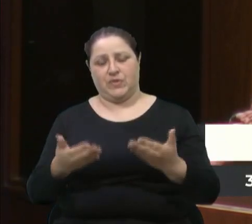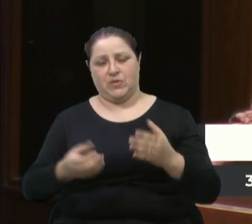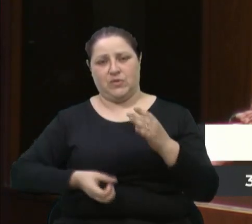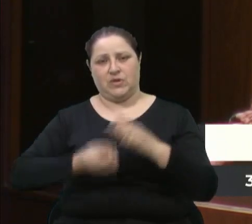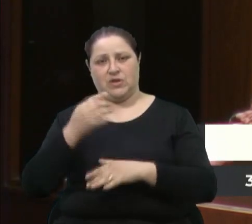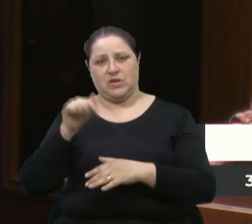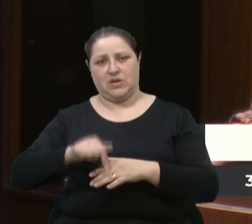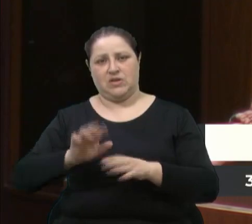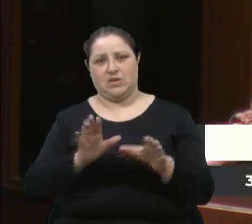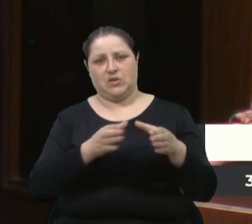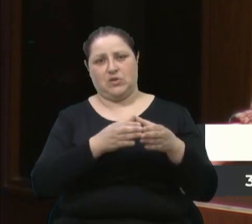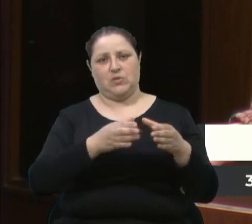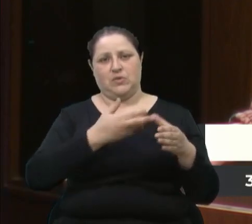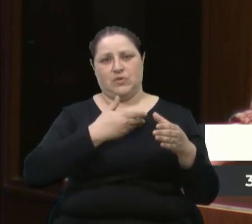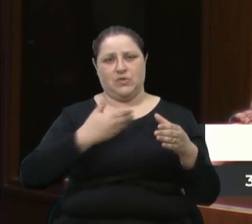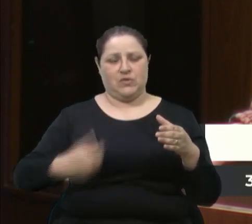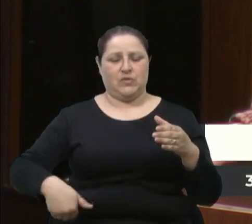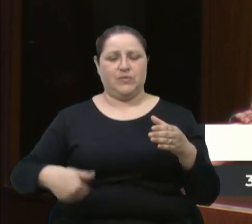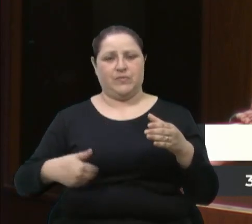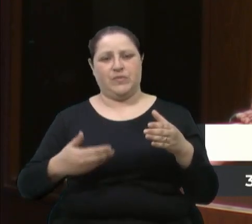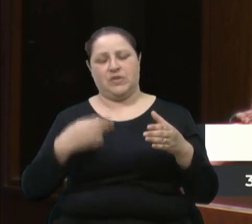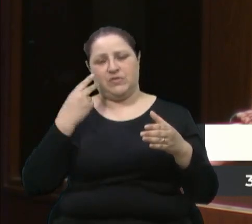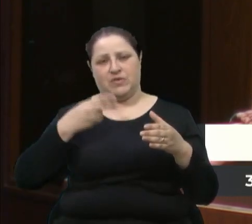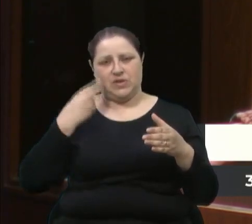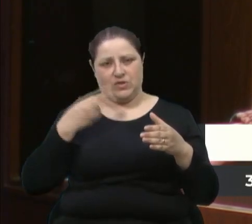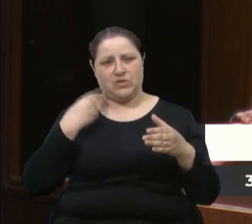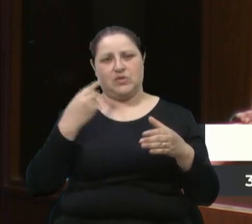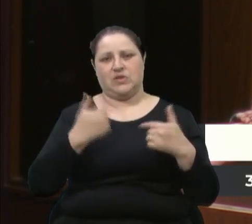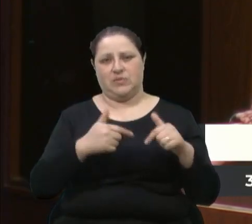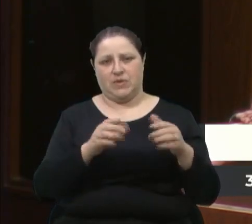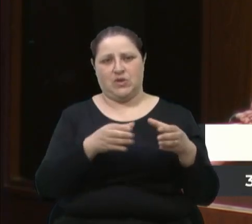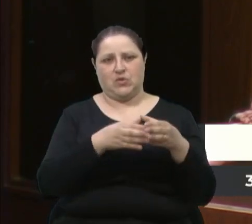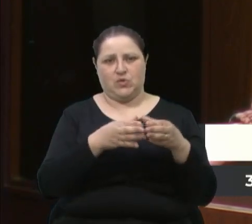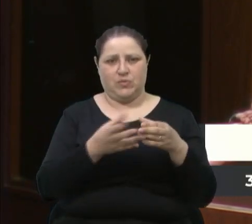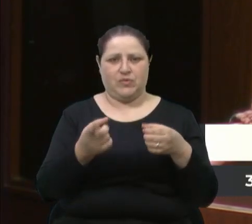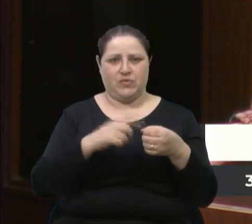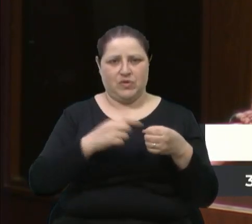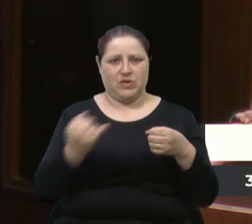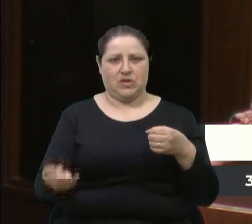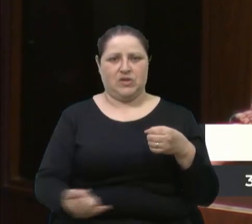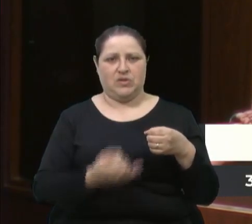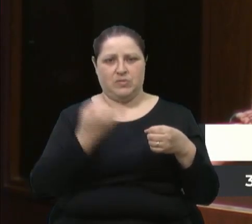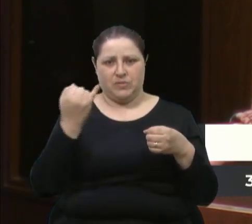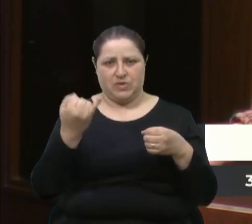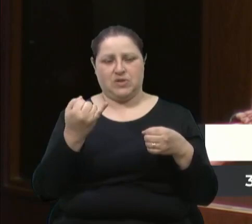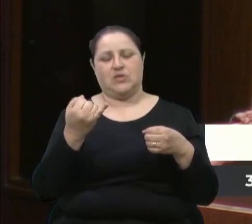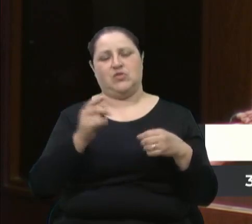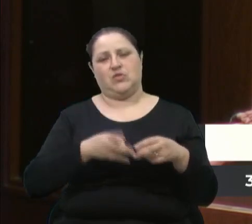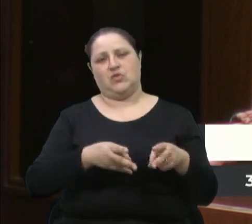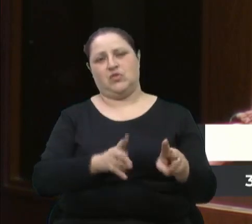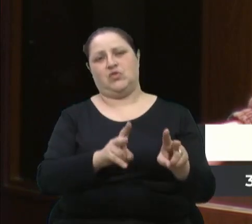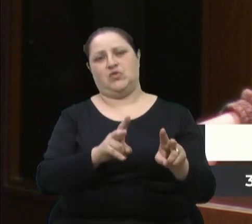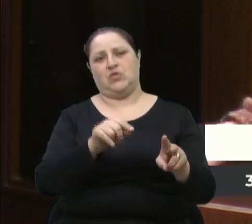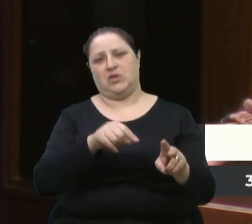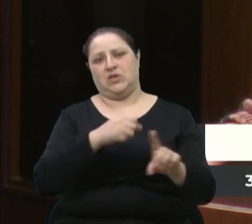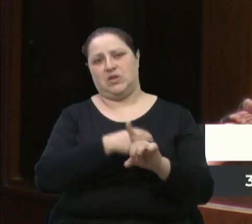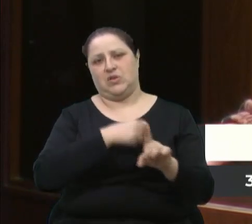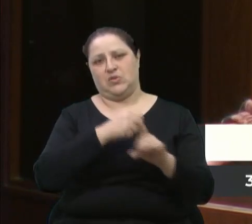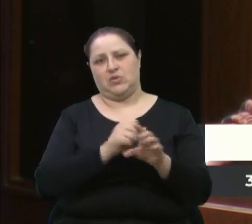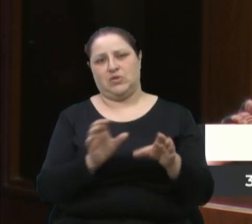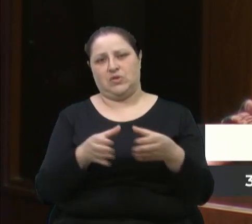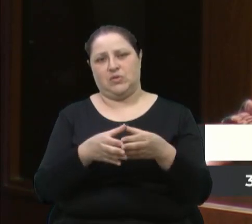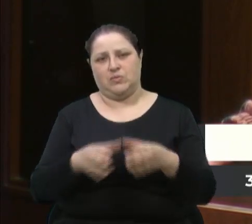dessa frente parlamentar, a recriação dessa frente parlamentar é importante para a continuidade dessa luta